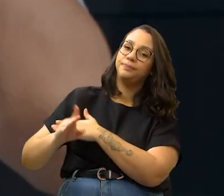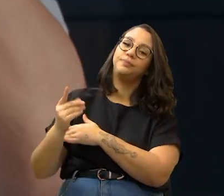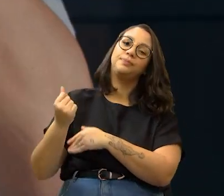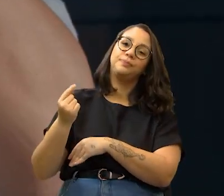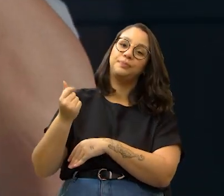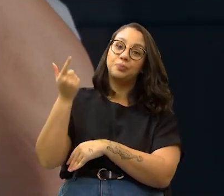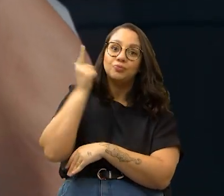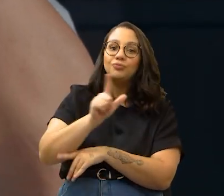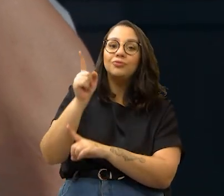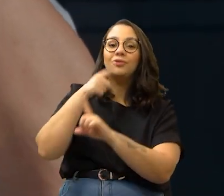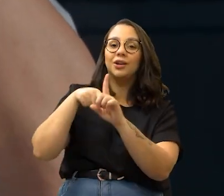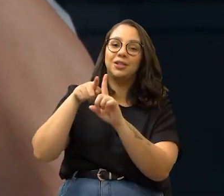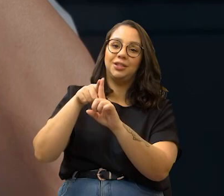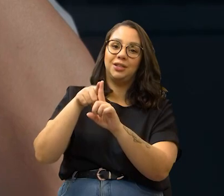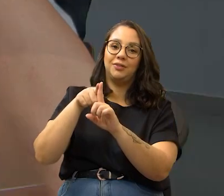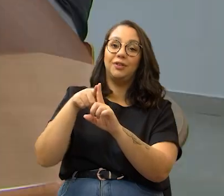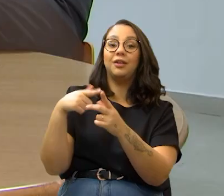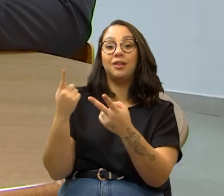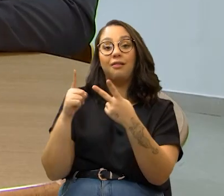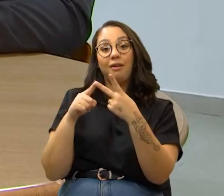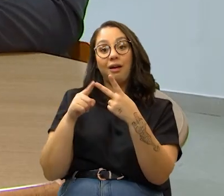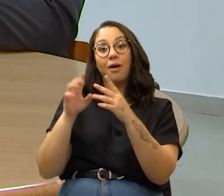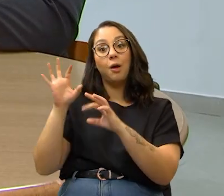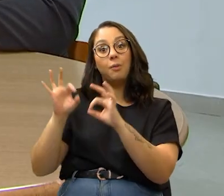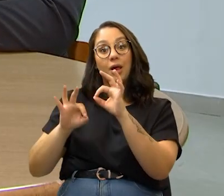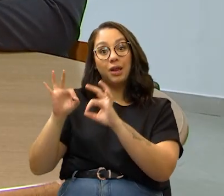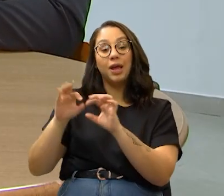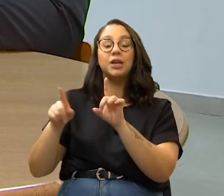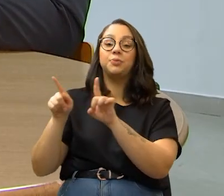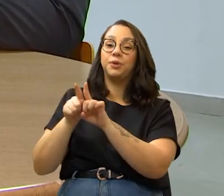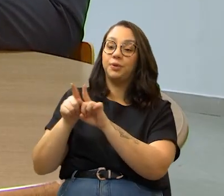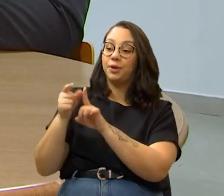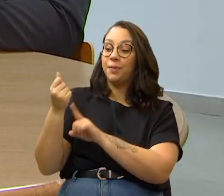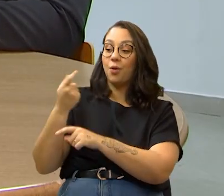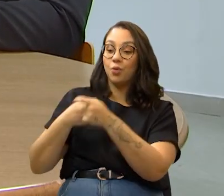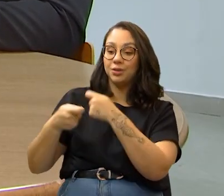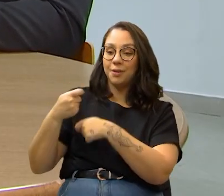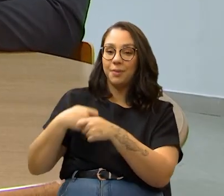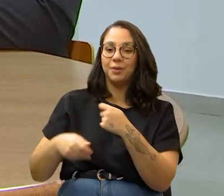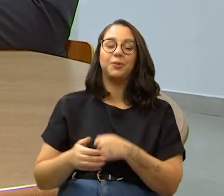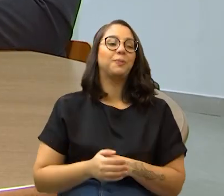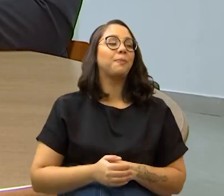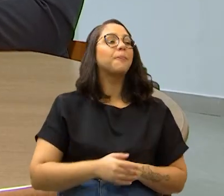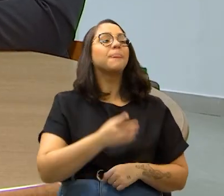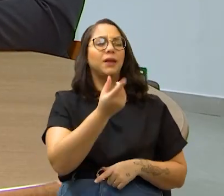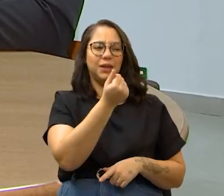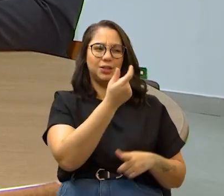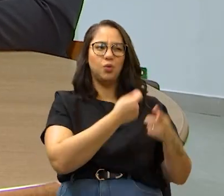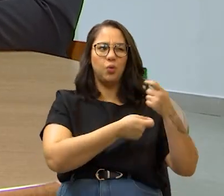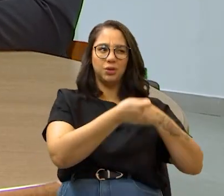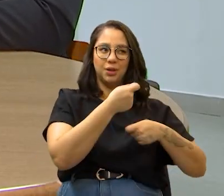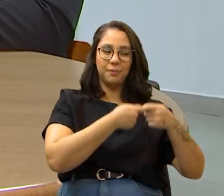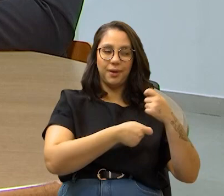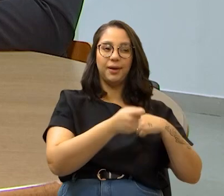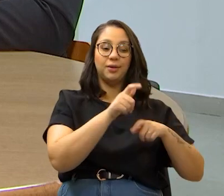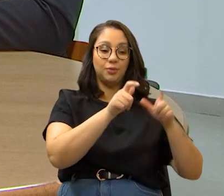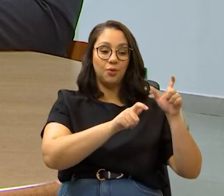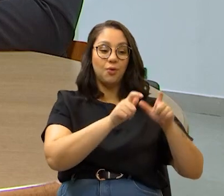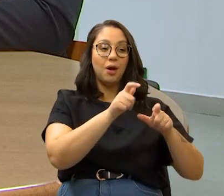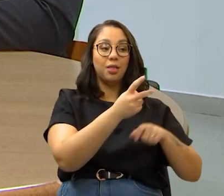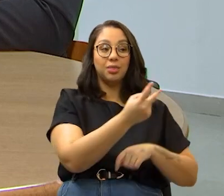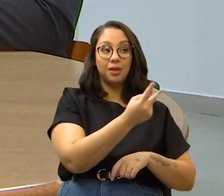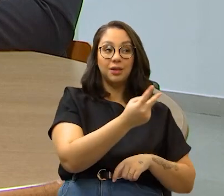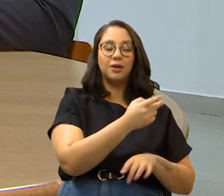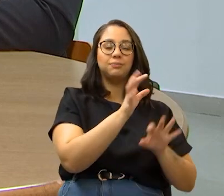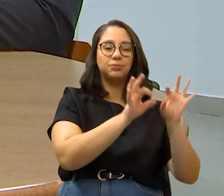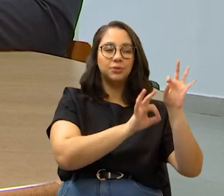a guardar para atingir esse objetivo. Então aí que entra o planejamento e o orçamento. E nesse orçamento aqui que o casal